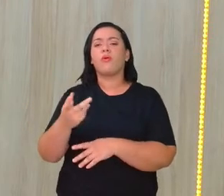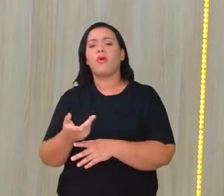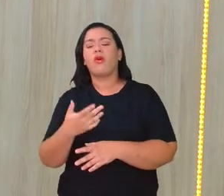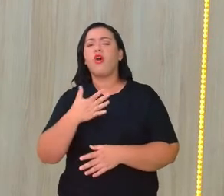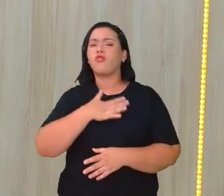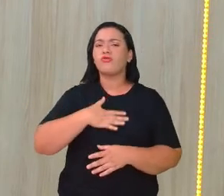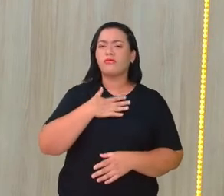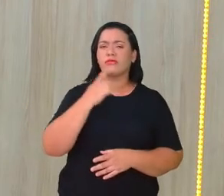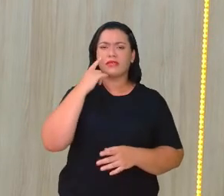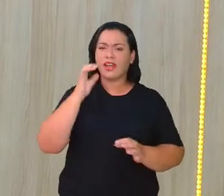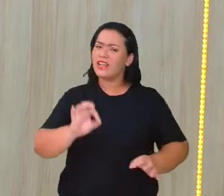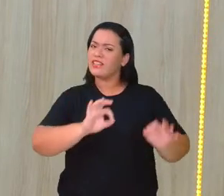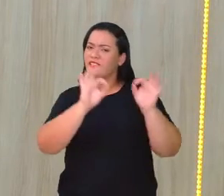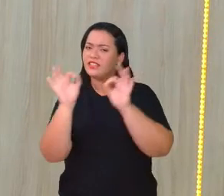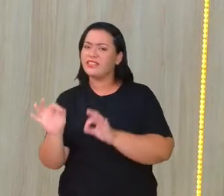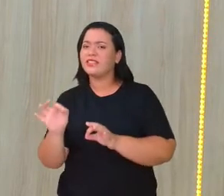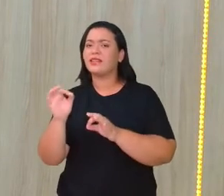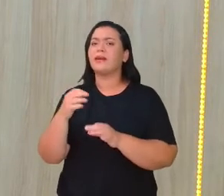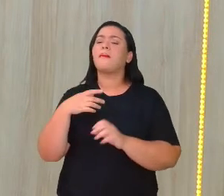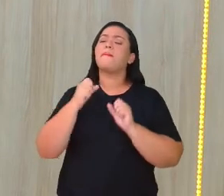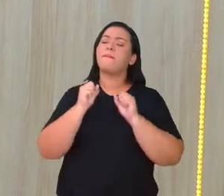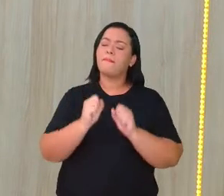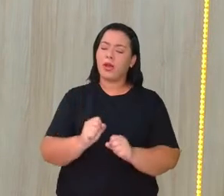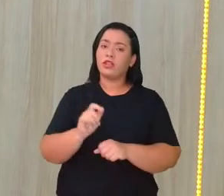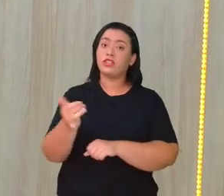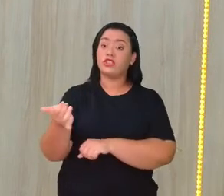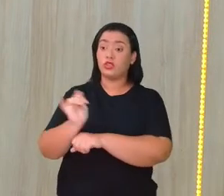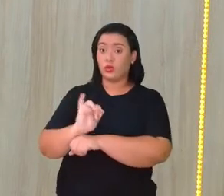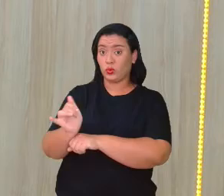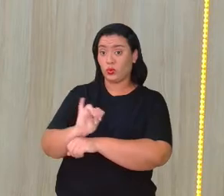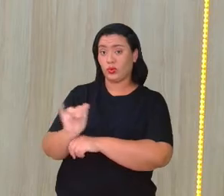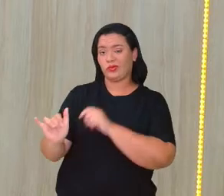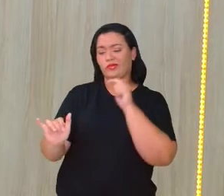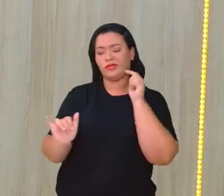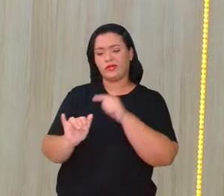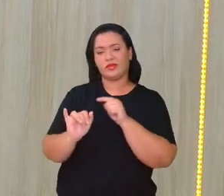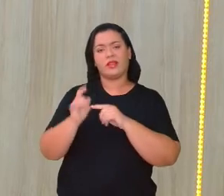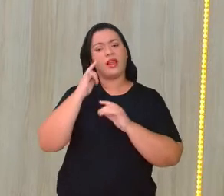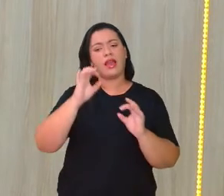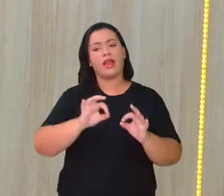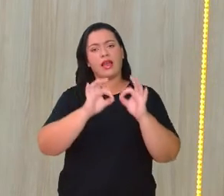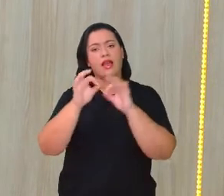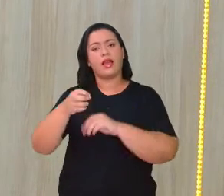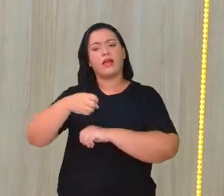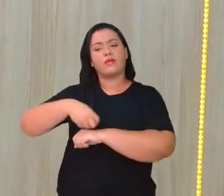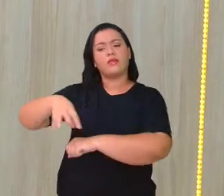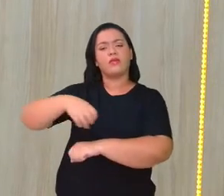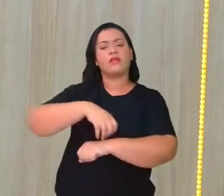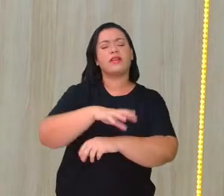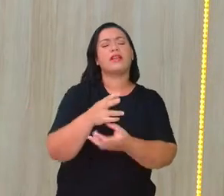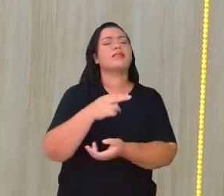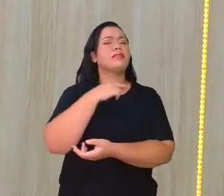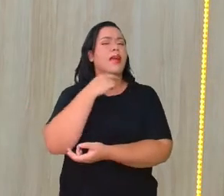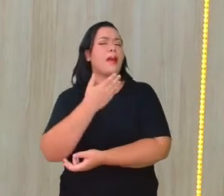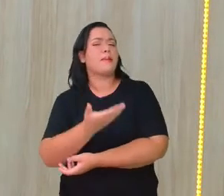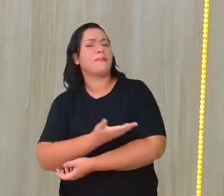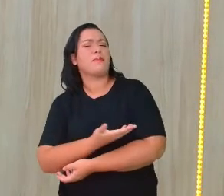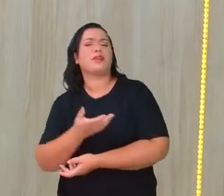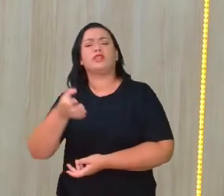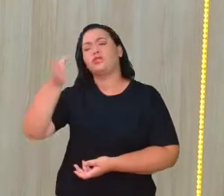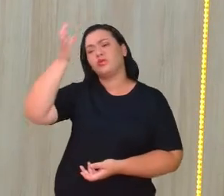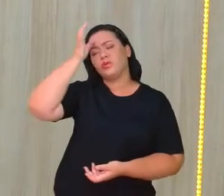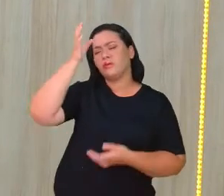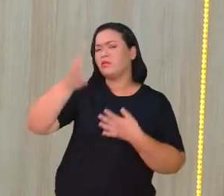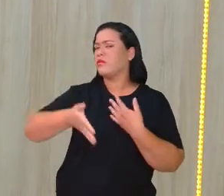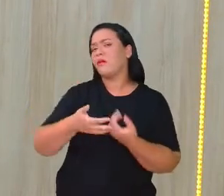da aula, né? Vai lá no YouTube, vê as aulas e aí passa para os seus netos, filhos, sobrinhos,